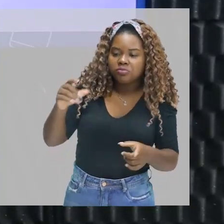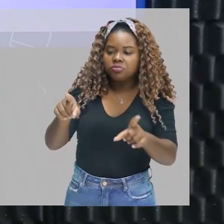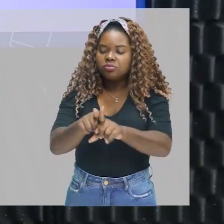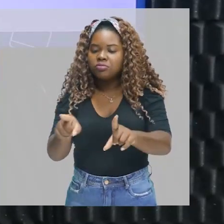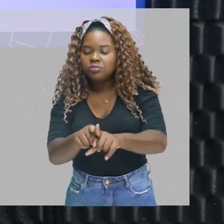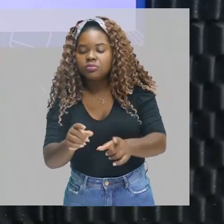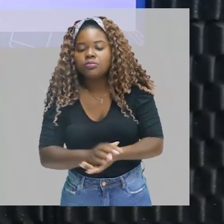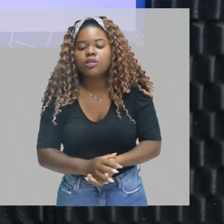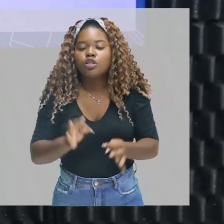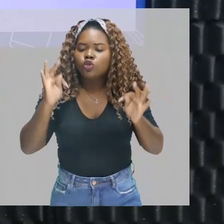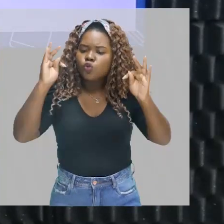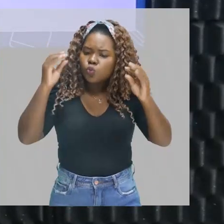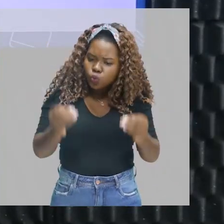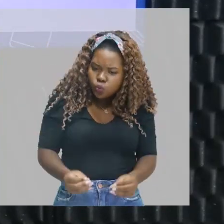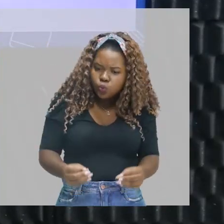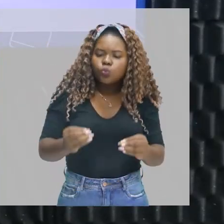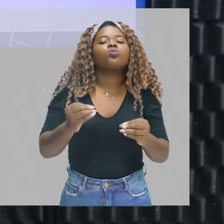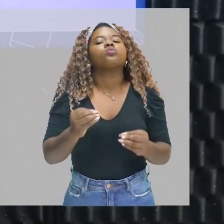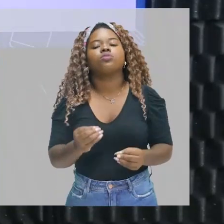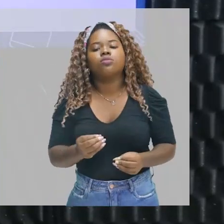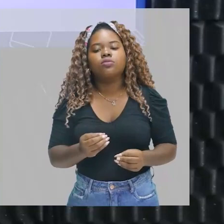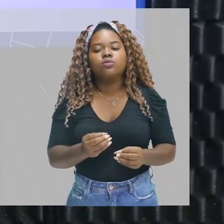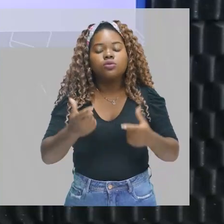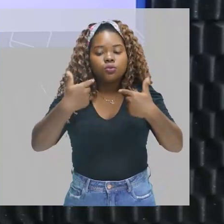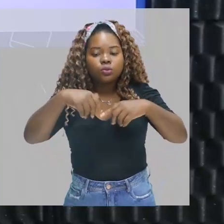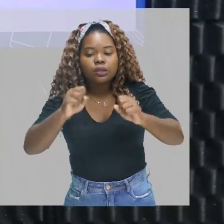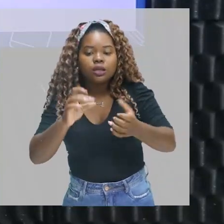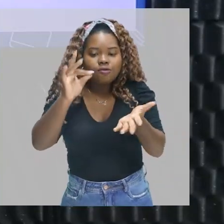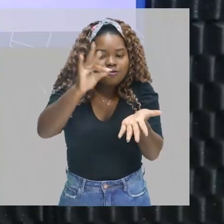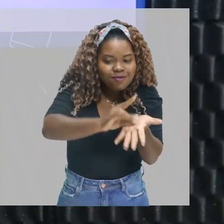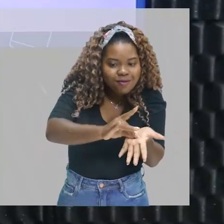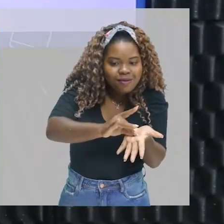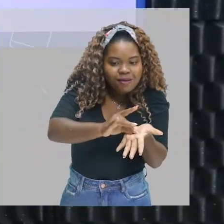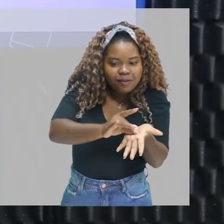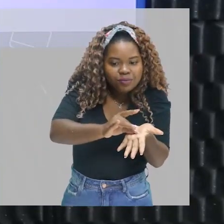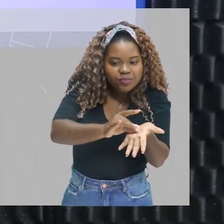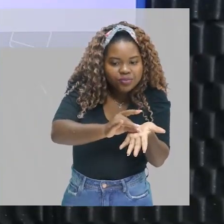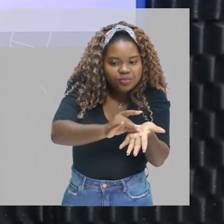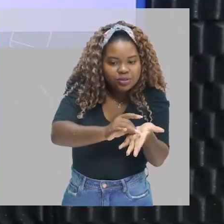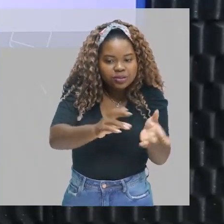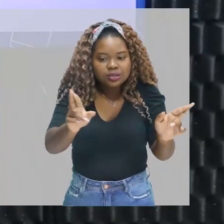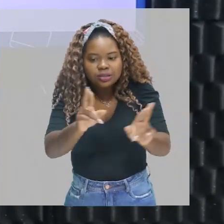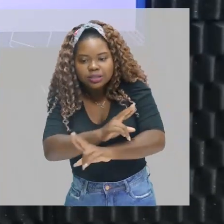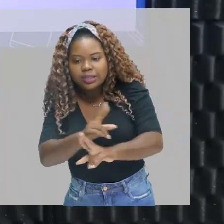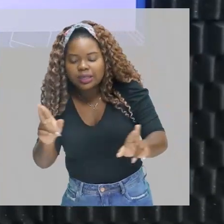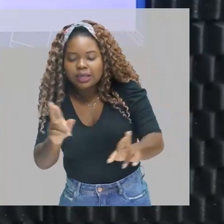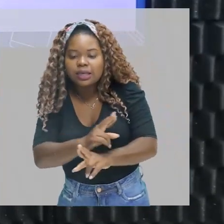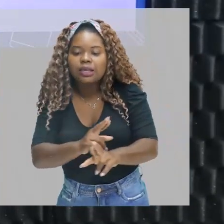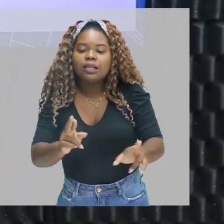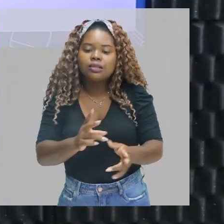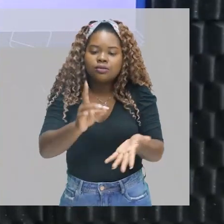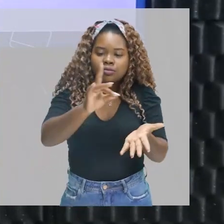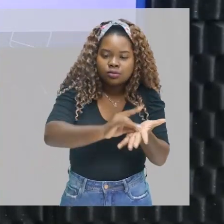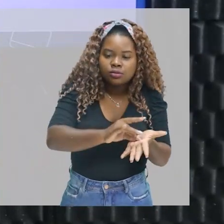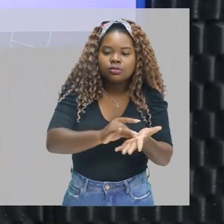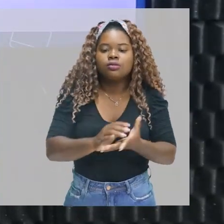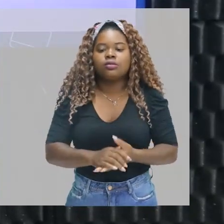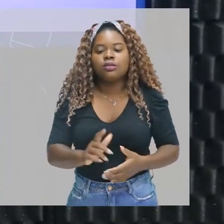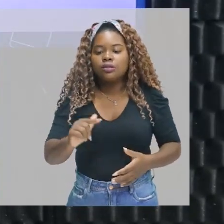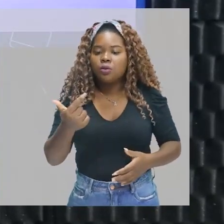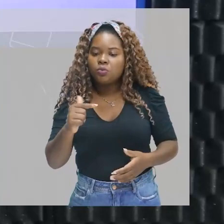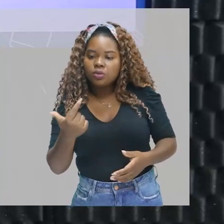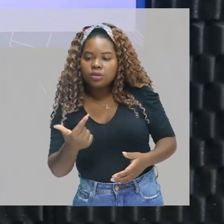linguagem denotativa, informam a respeito de algo, sem envolver aspectos subjetivos ou emotivos da